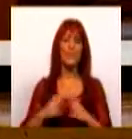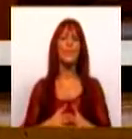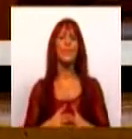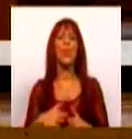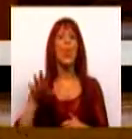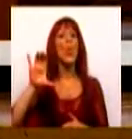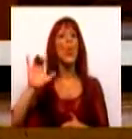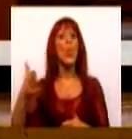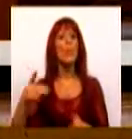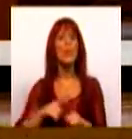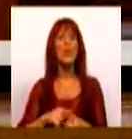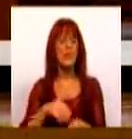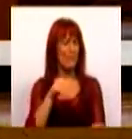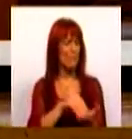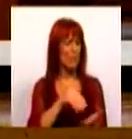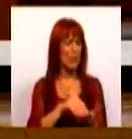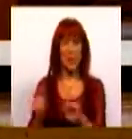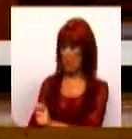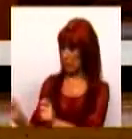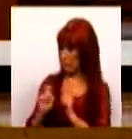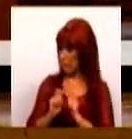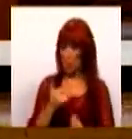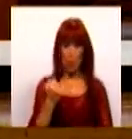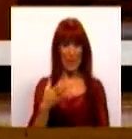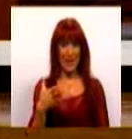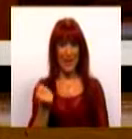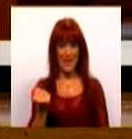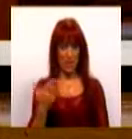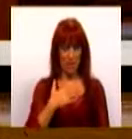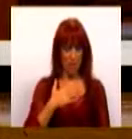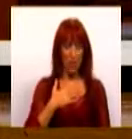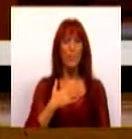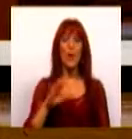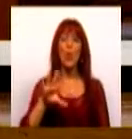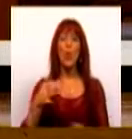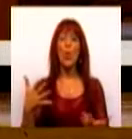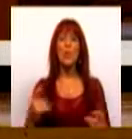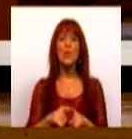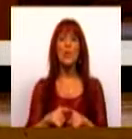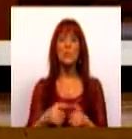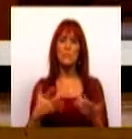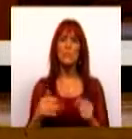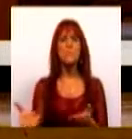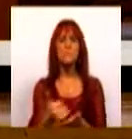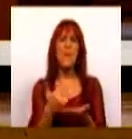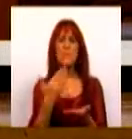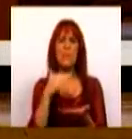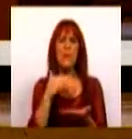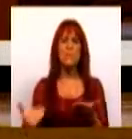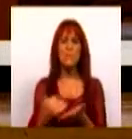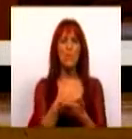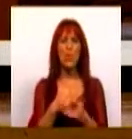O país depauperado que recebemos em 2015 é um país que está a ser recuperado